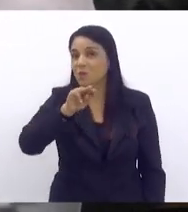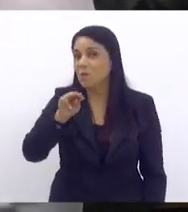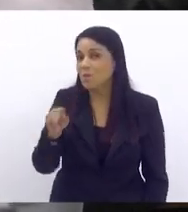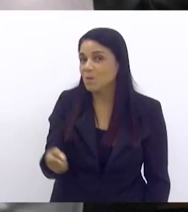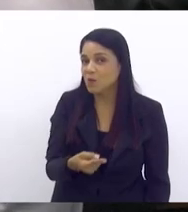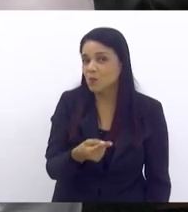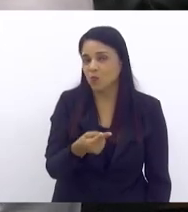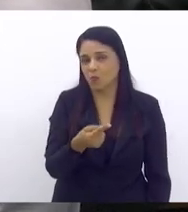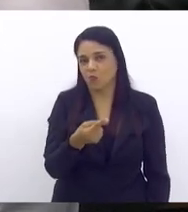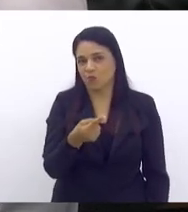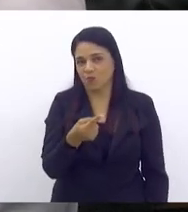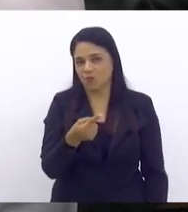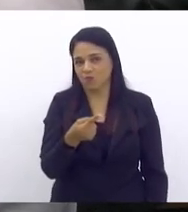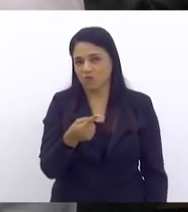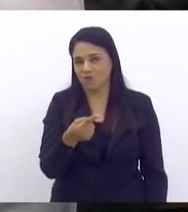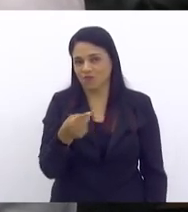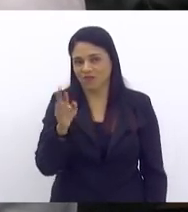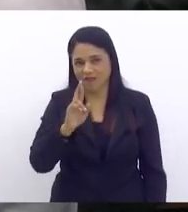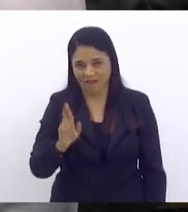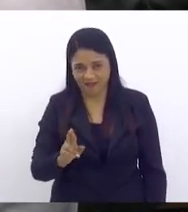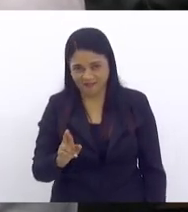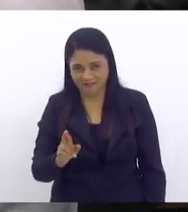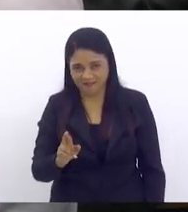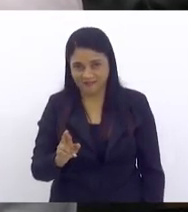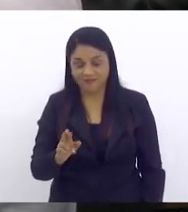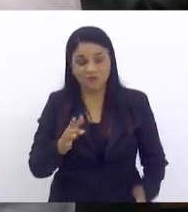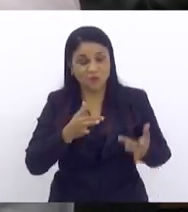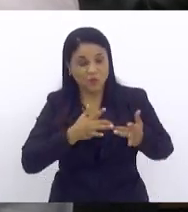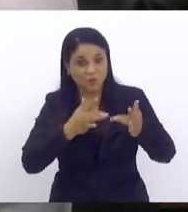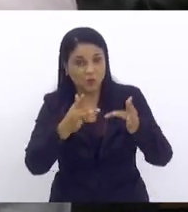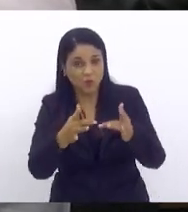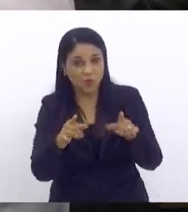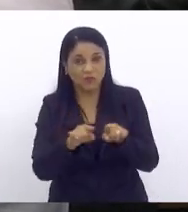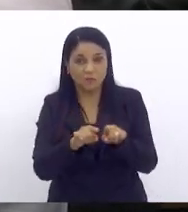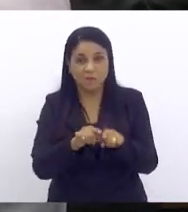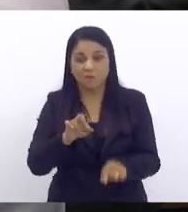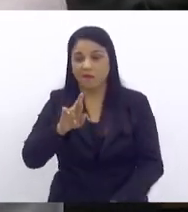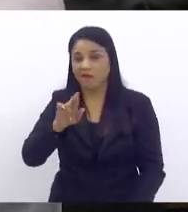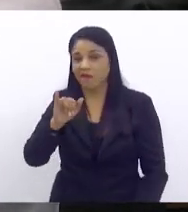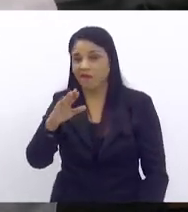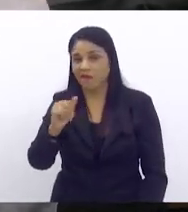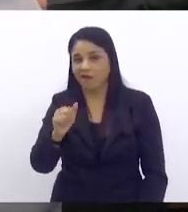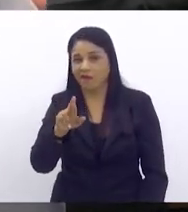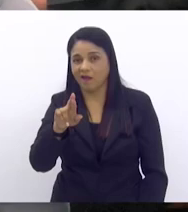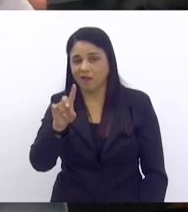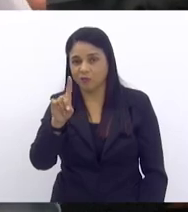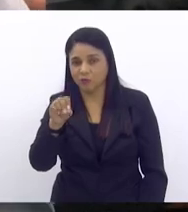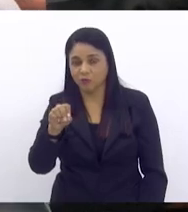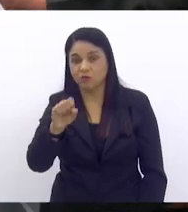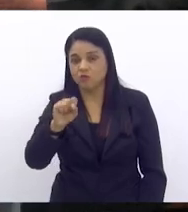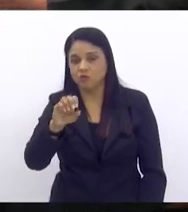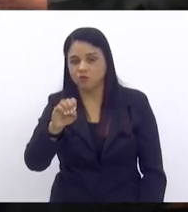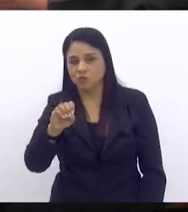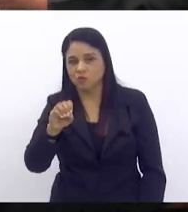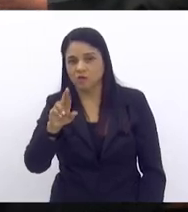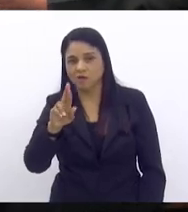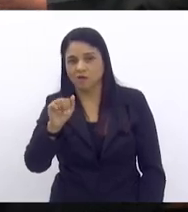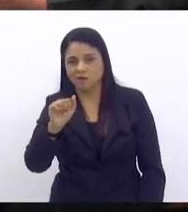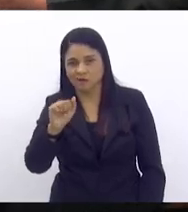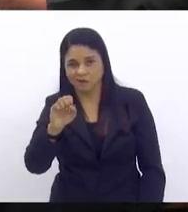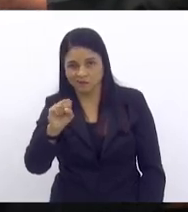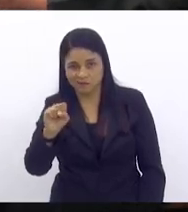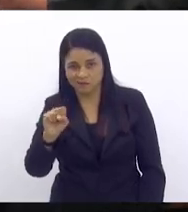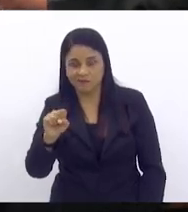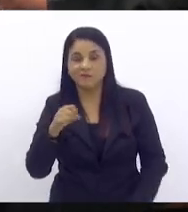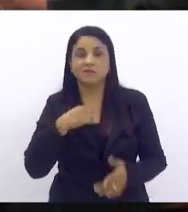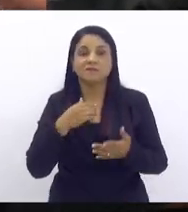R$ 45 mil. E não é só, presidente, fez uma doação para o senhor Ricardo Sorães, secretário municipal de saúde